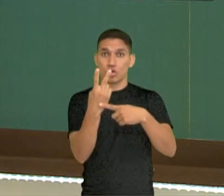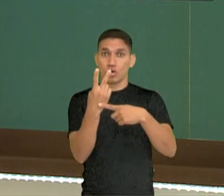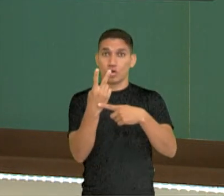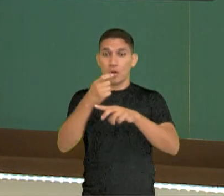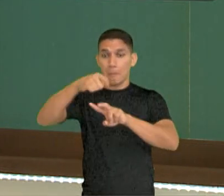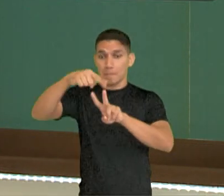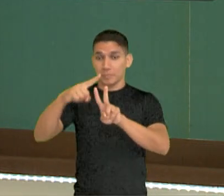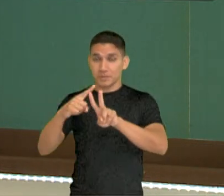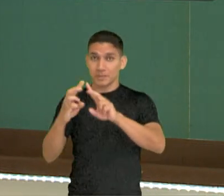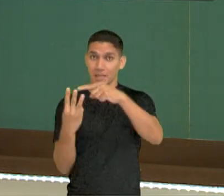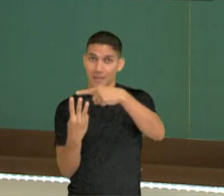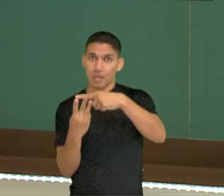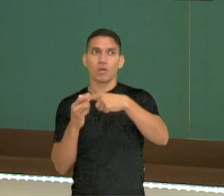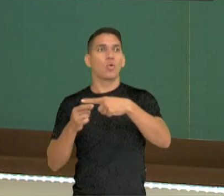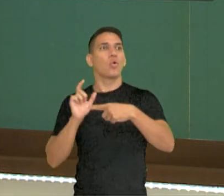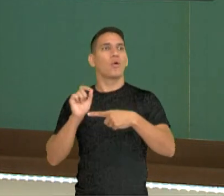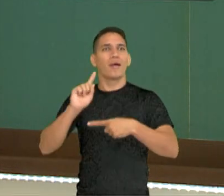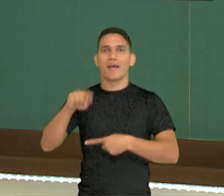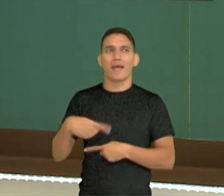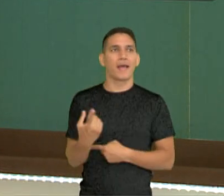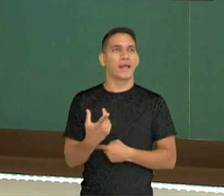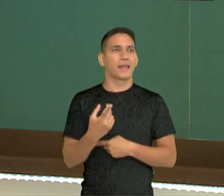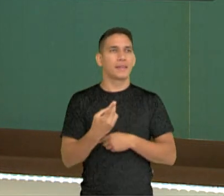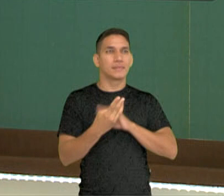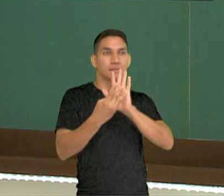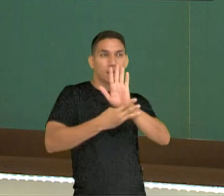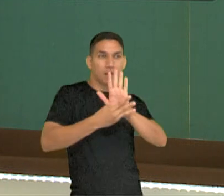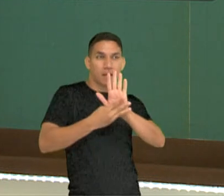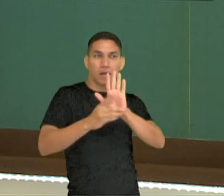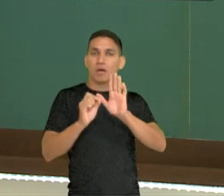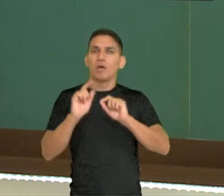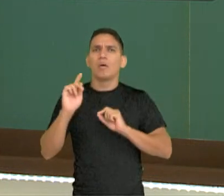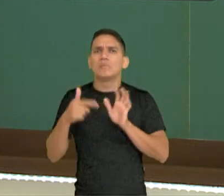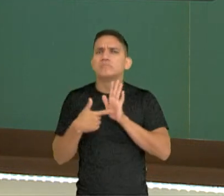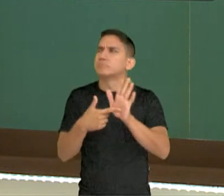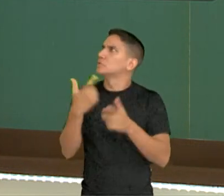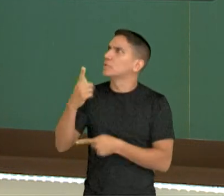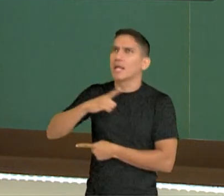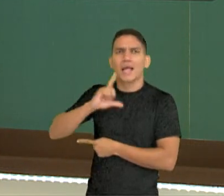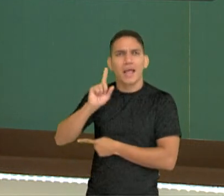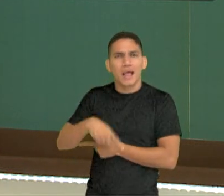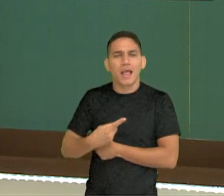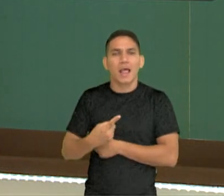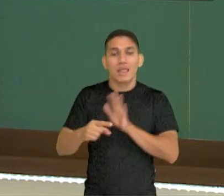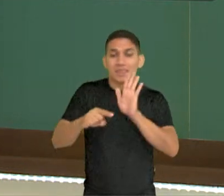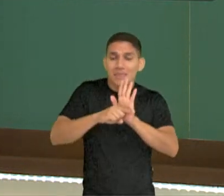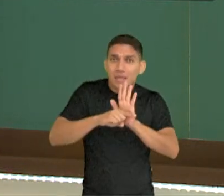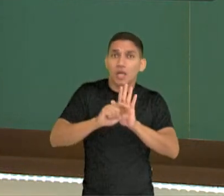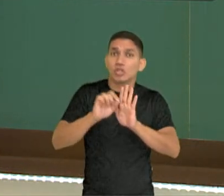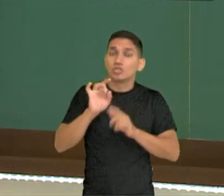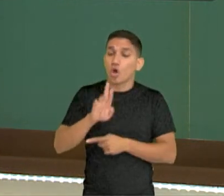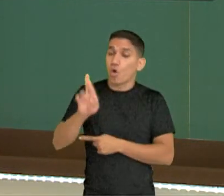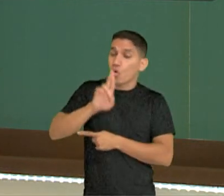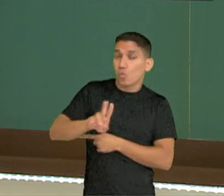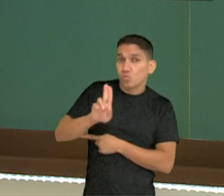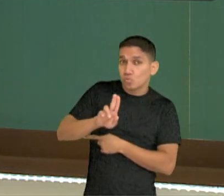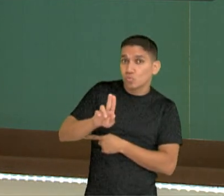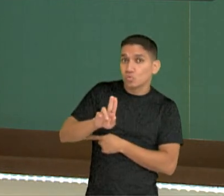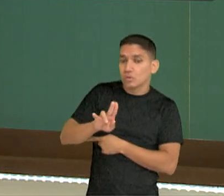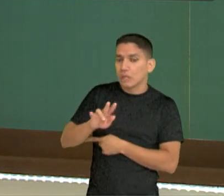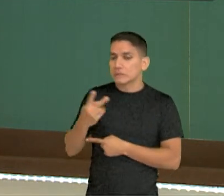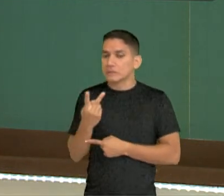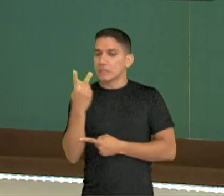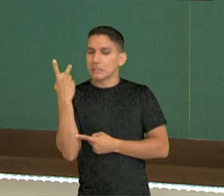segundo quadrante. Cosseno no segundo quadrante é negativo. Eu vou somente usar o valor em módulo do cosseno